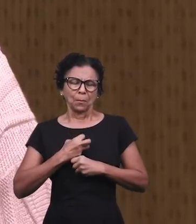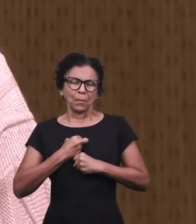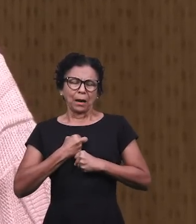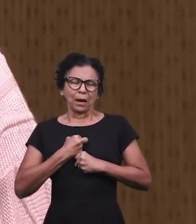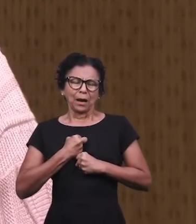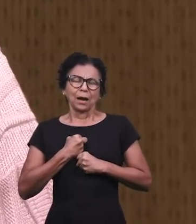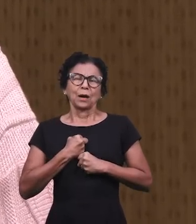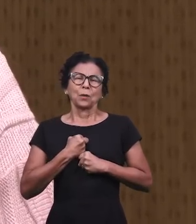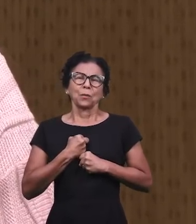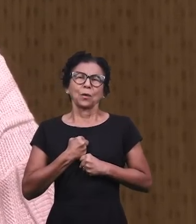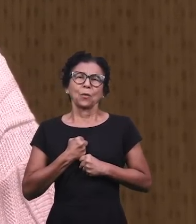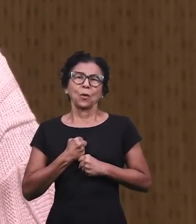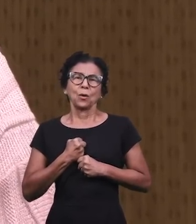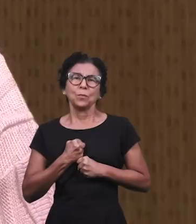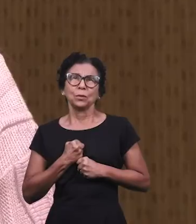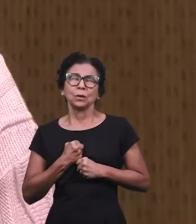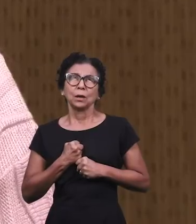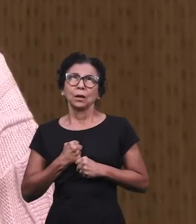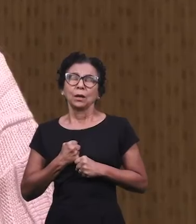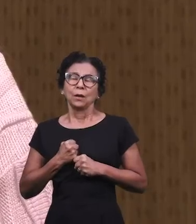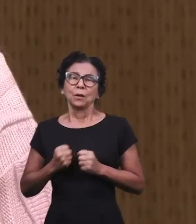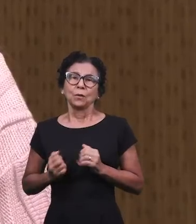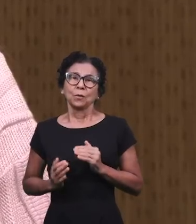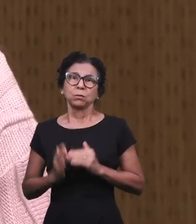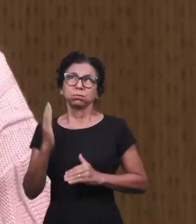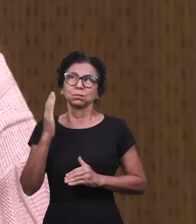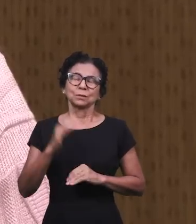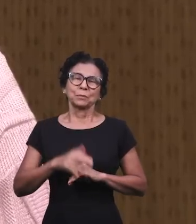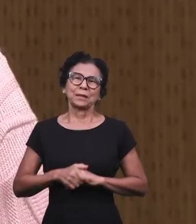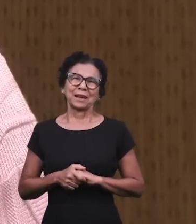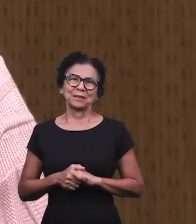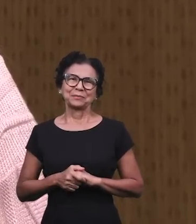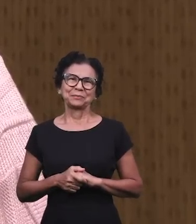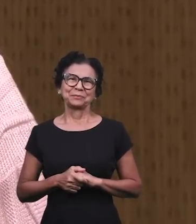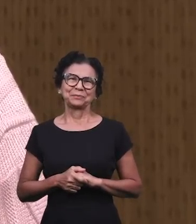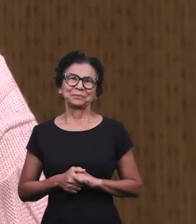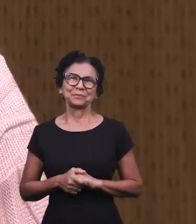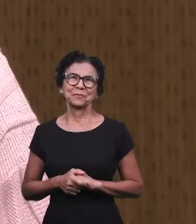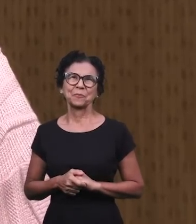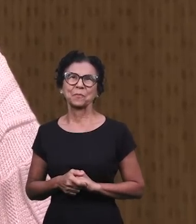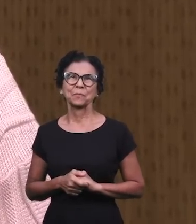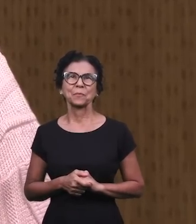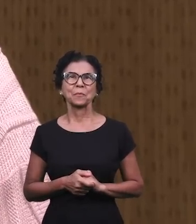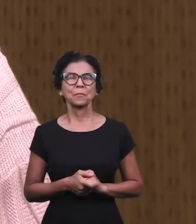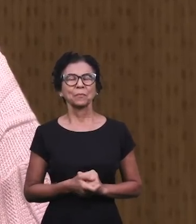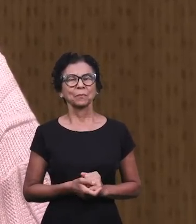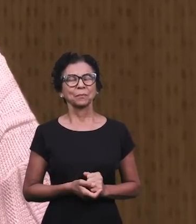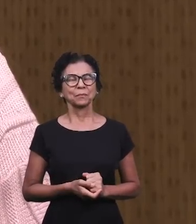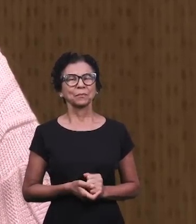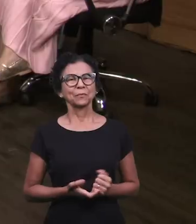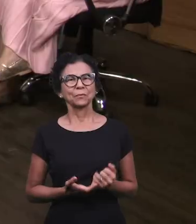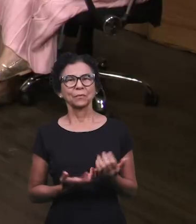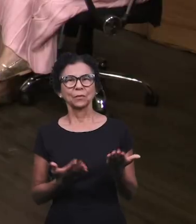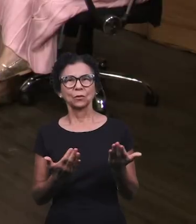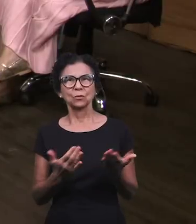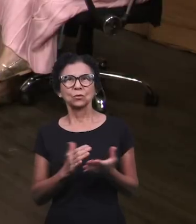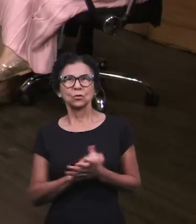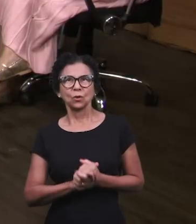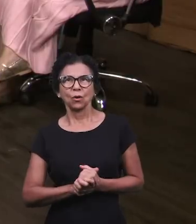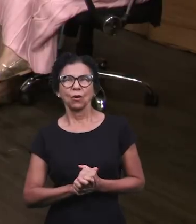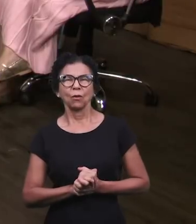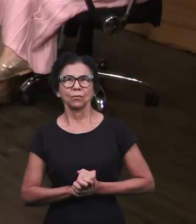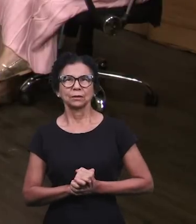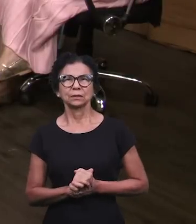mágoas. Cotidiano, da caminhada do jovem na presença do Senhor. E os jovens que estão aqui presentes, vou falar o nome deles rapidamente, depois eles vão